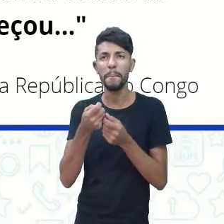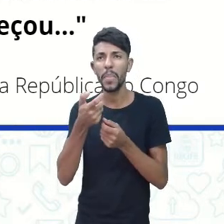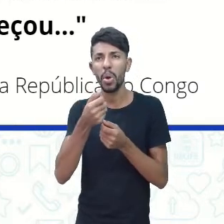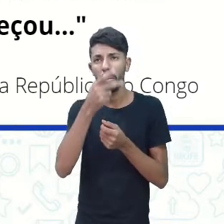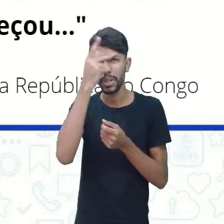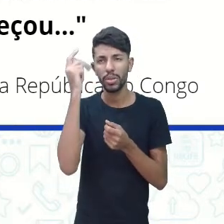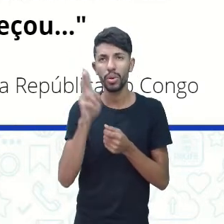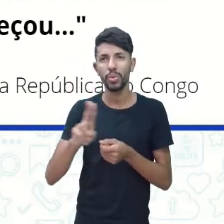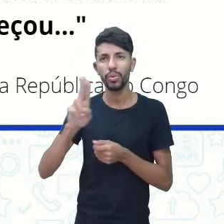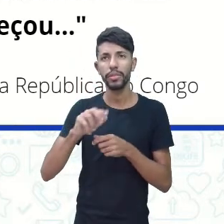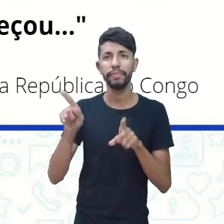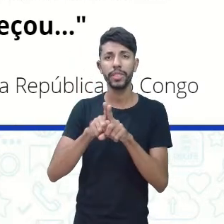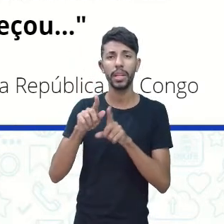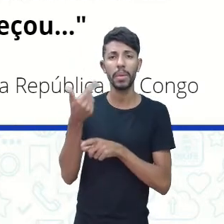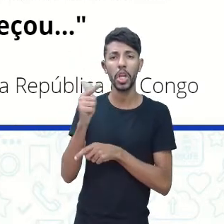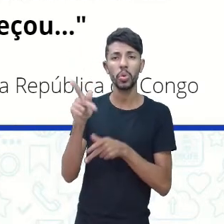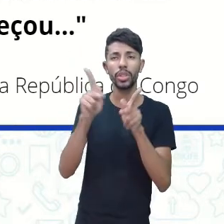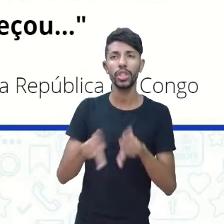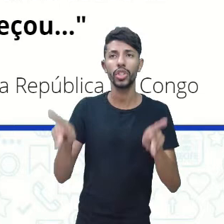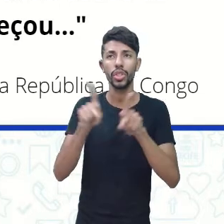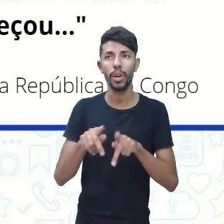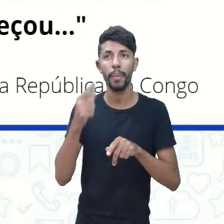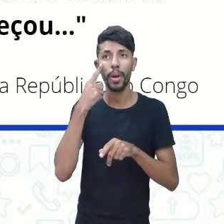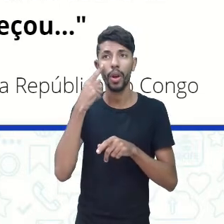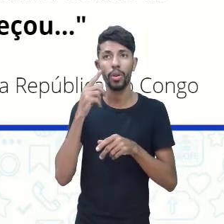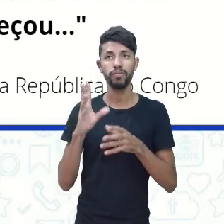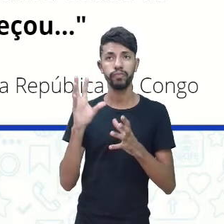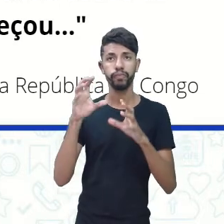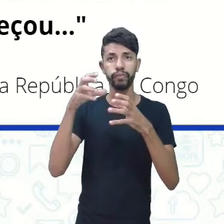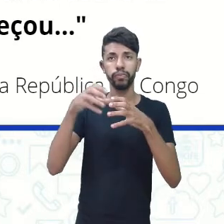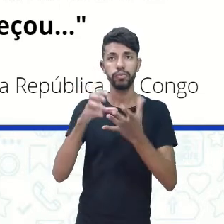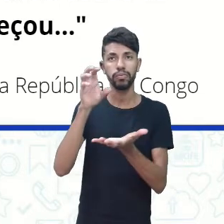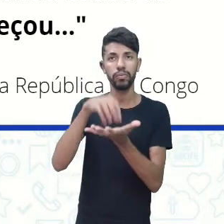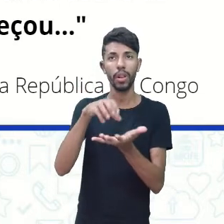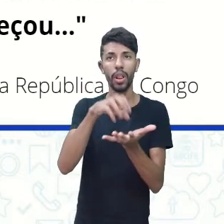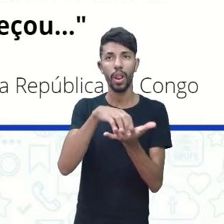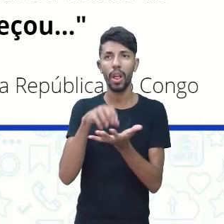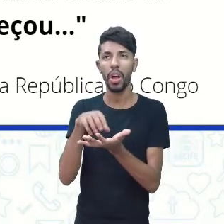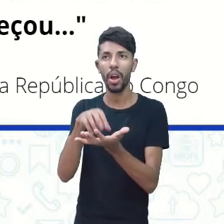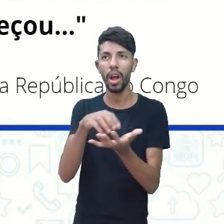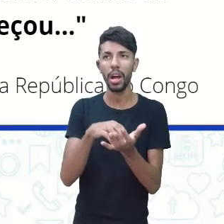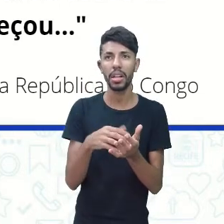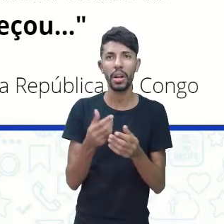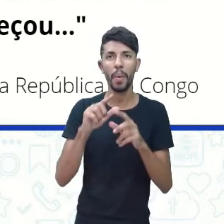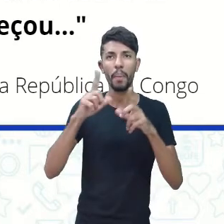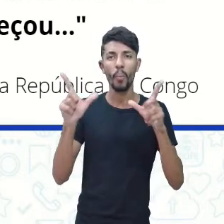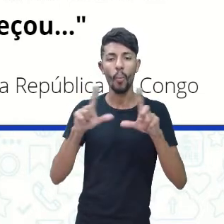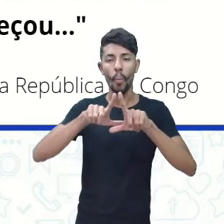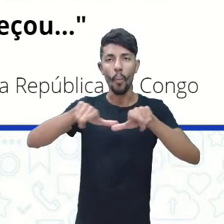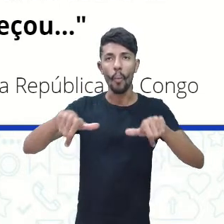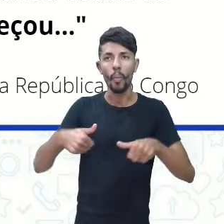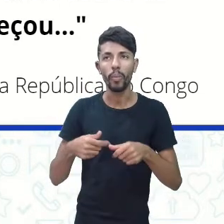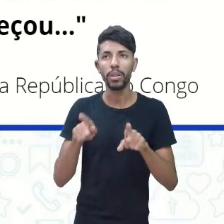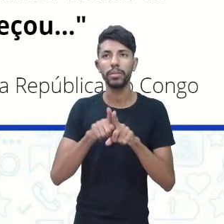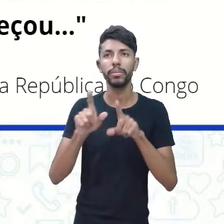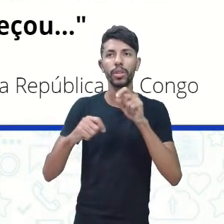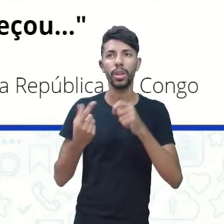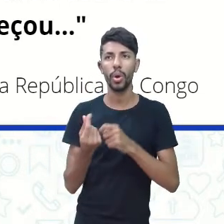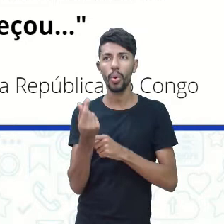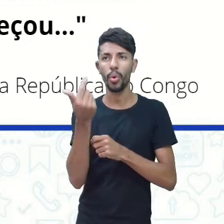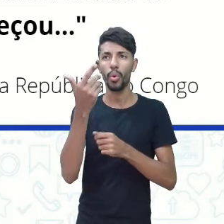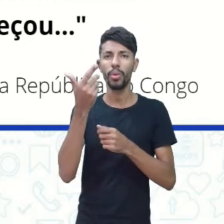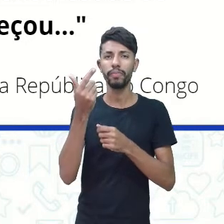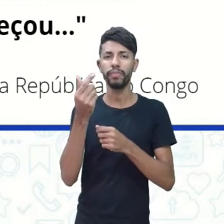aberto. A economia é pouco globalizada e, portanto, com menos fluxo de estrangeiros. Além